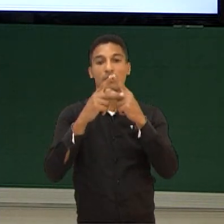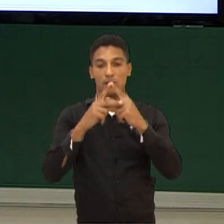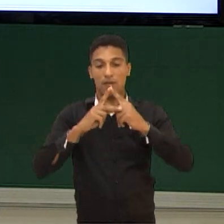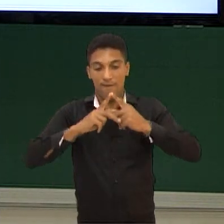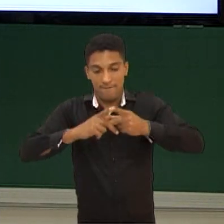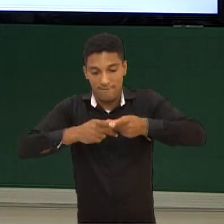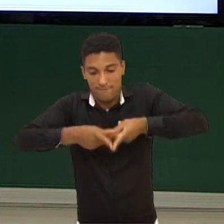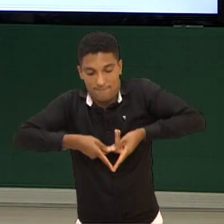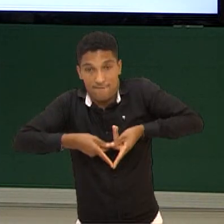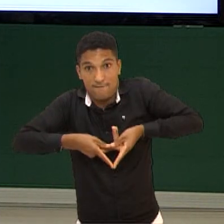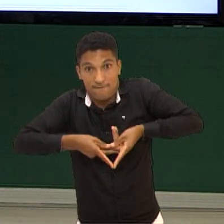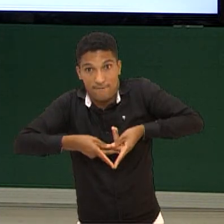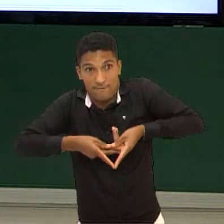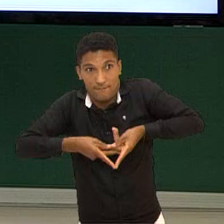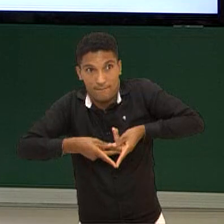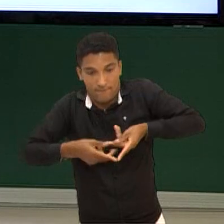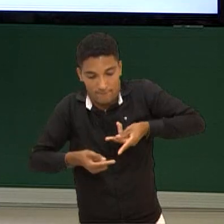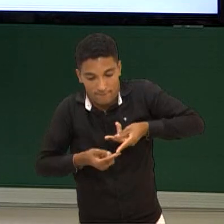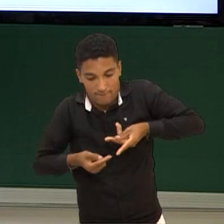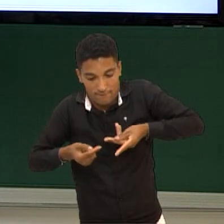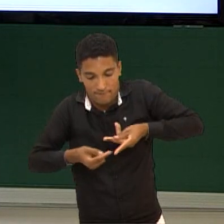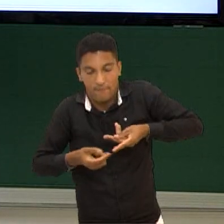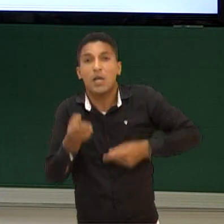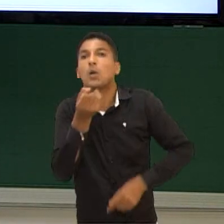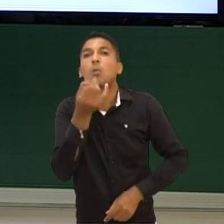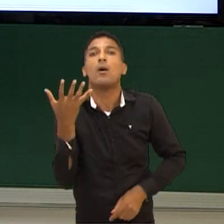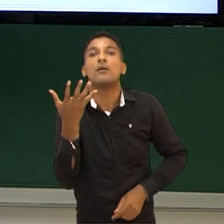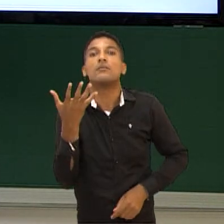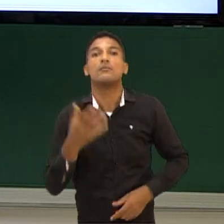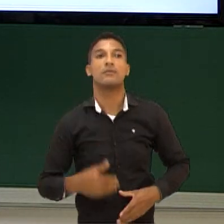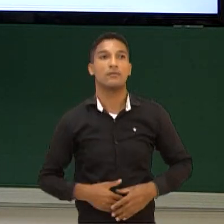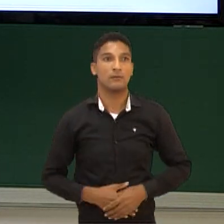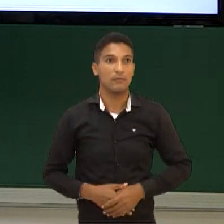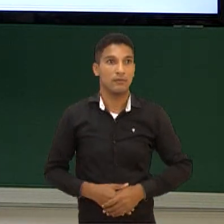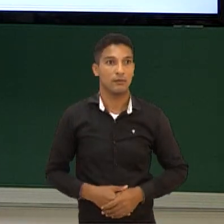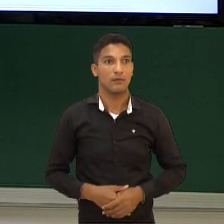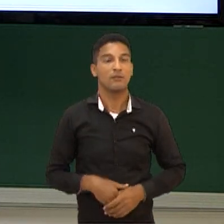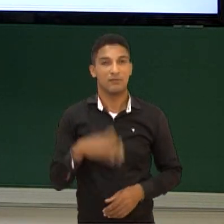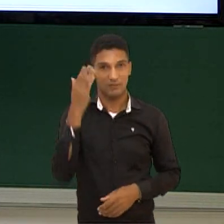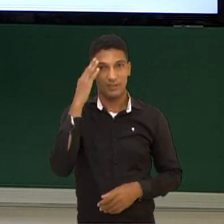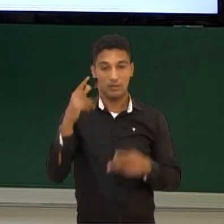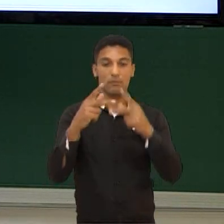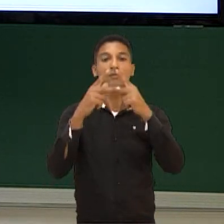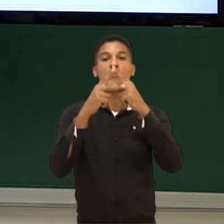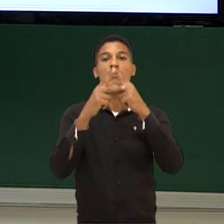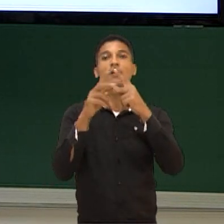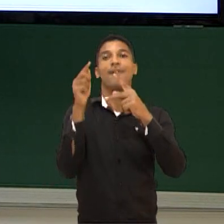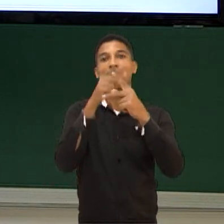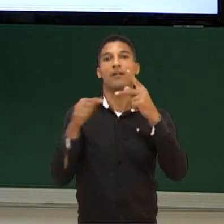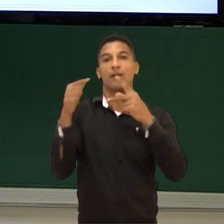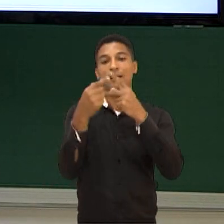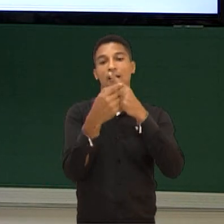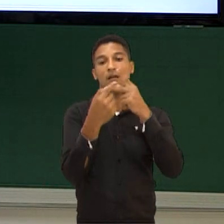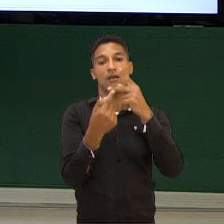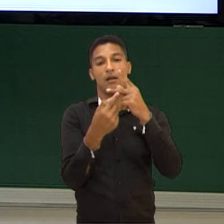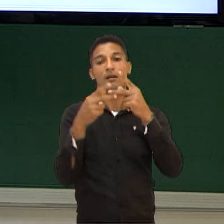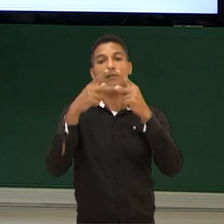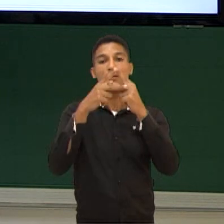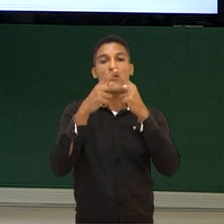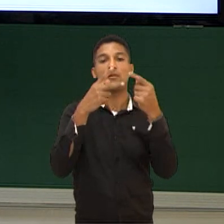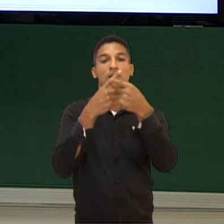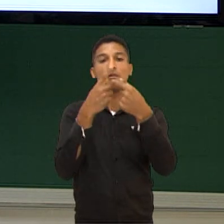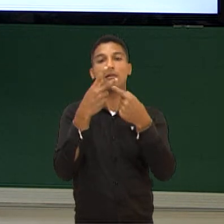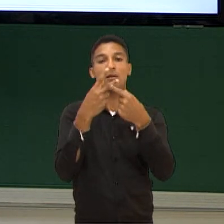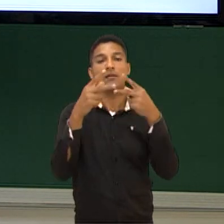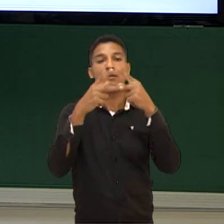vejamos aqui. A gente sabe que o triângulo equilátero, todos os seus ângulos, cada ângulo mede